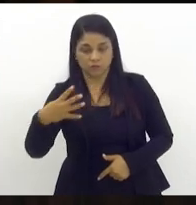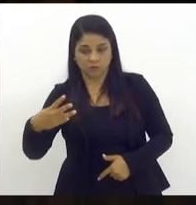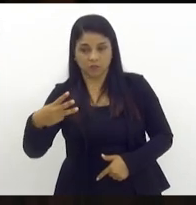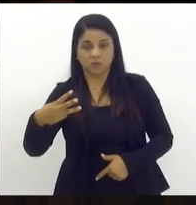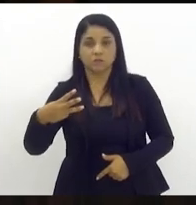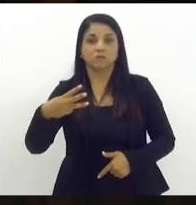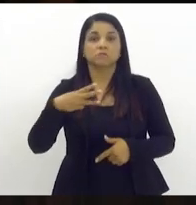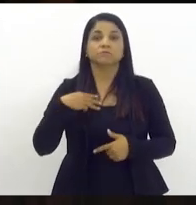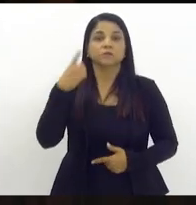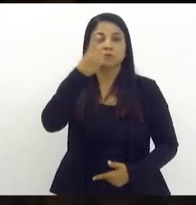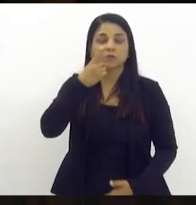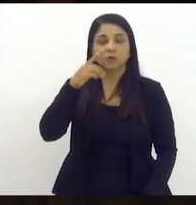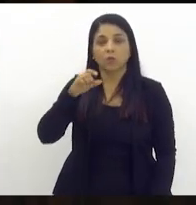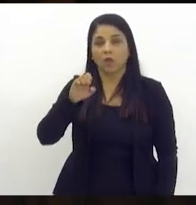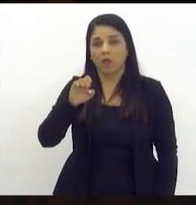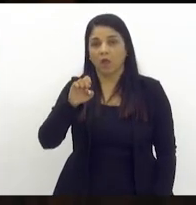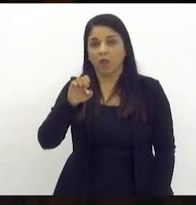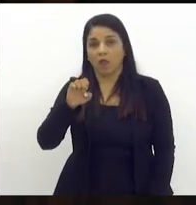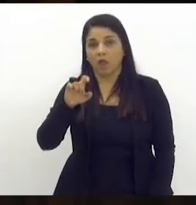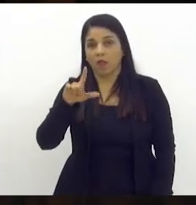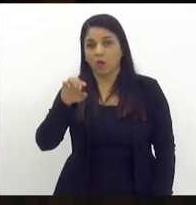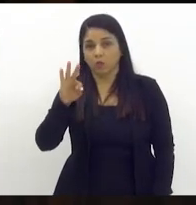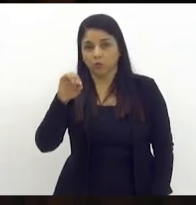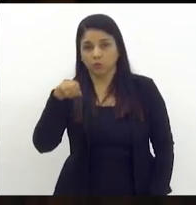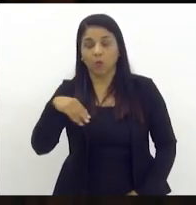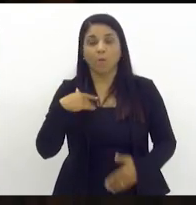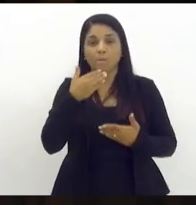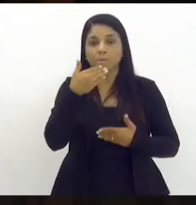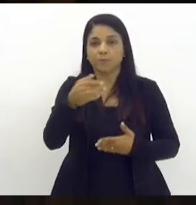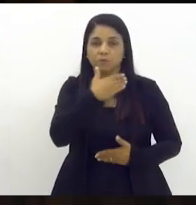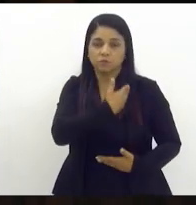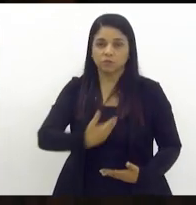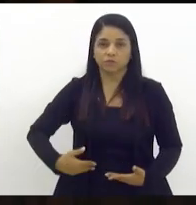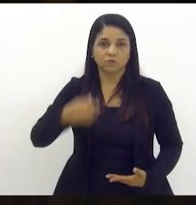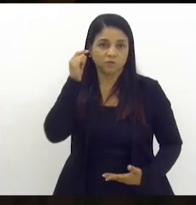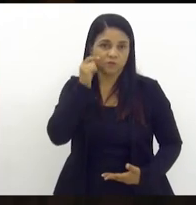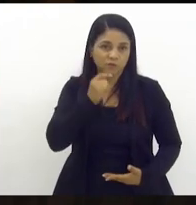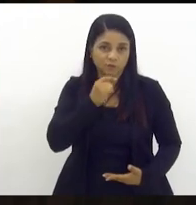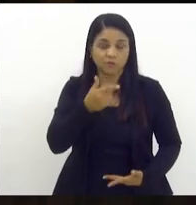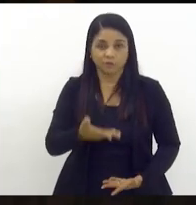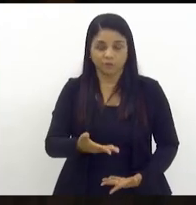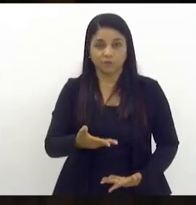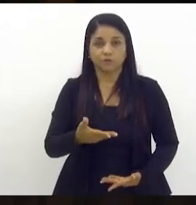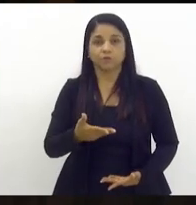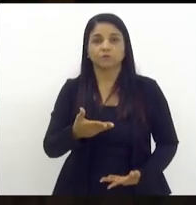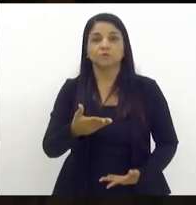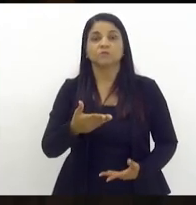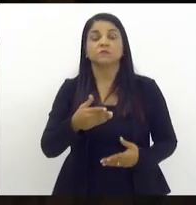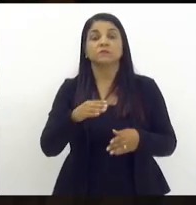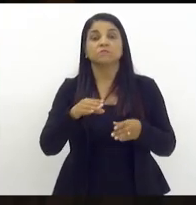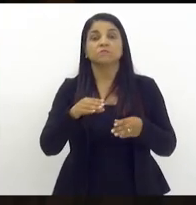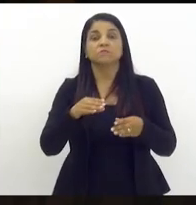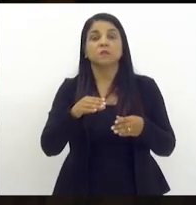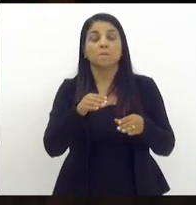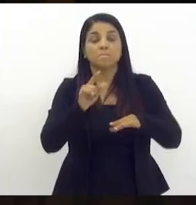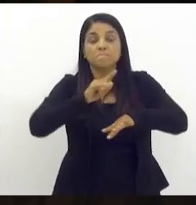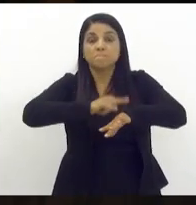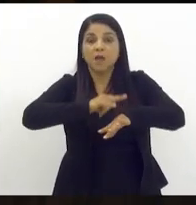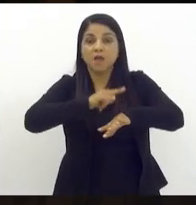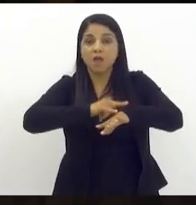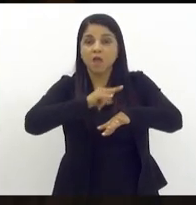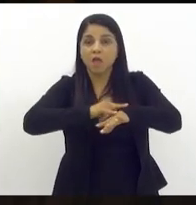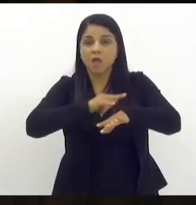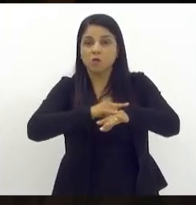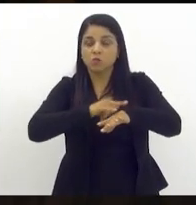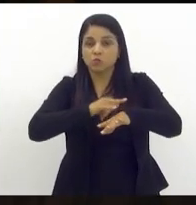Cristo, que solicita ao excelentíssimo senhor governador do estado do Rio de Janeiro, senhor Cláudio Castro, a instalação de banheiros de